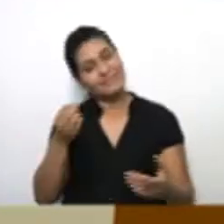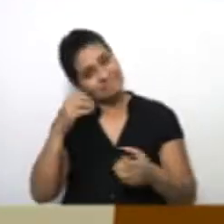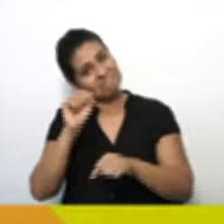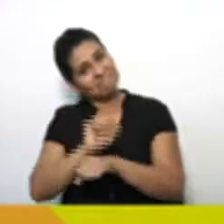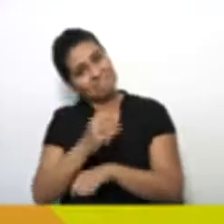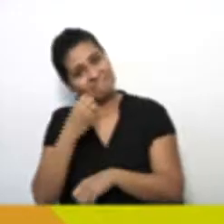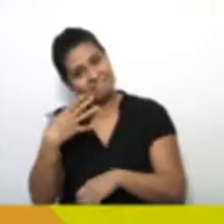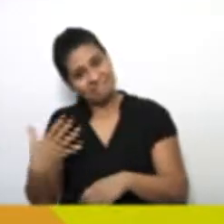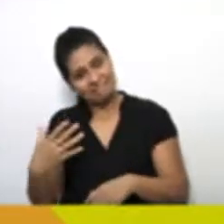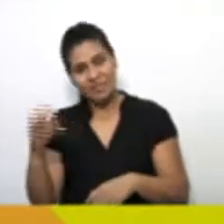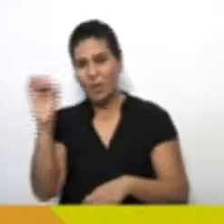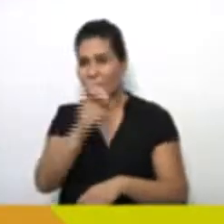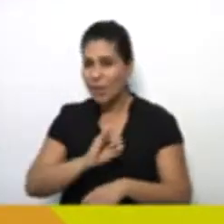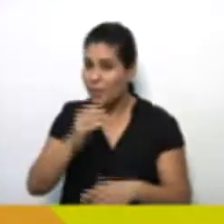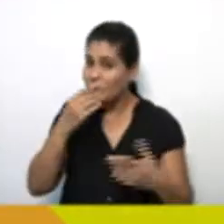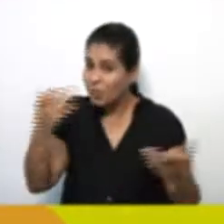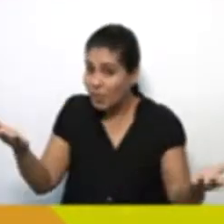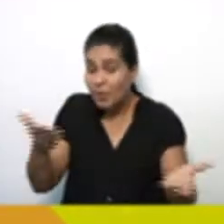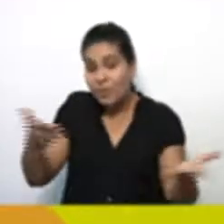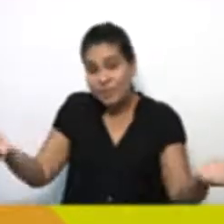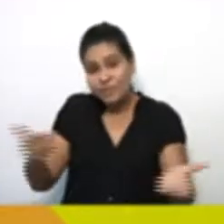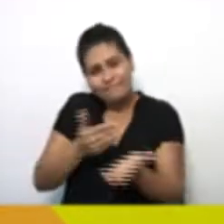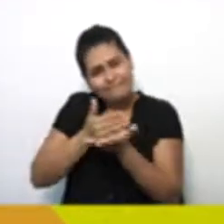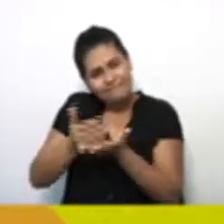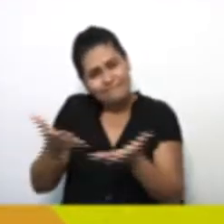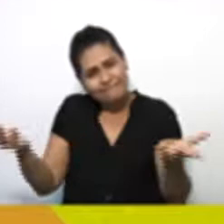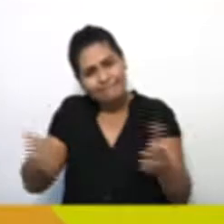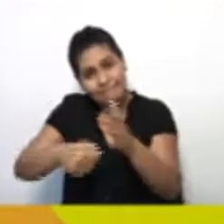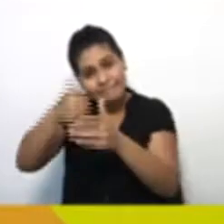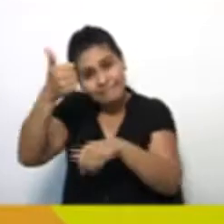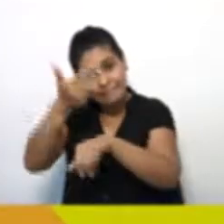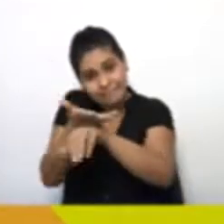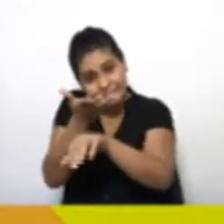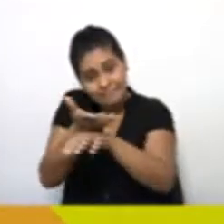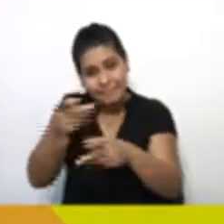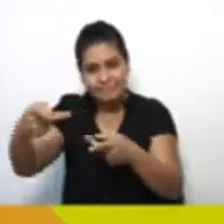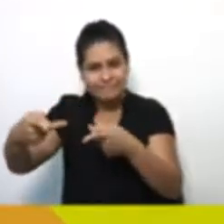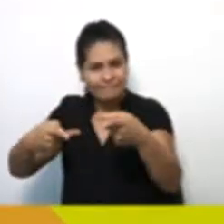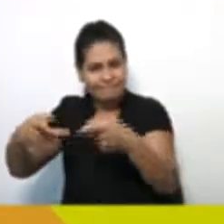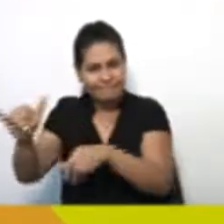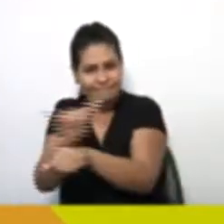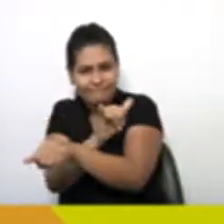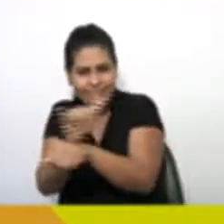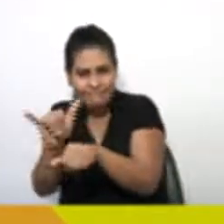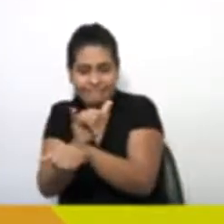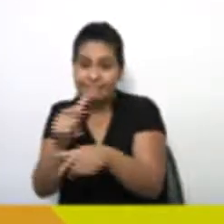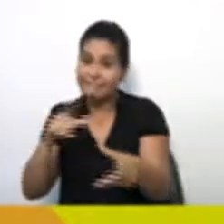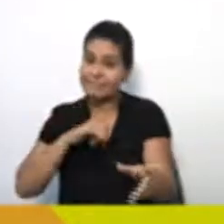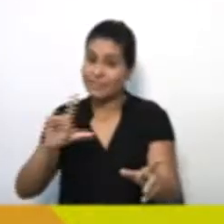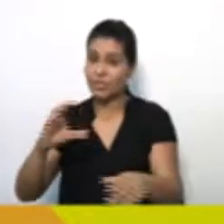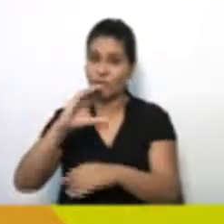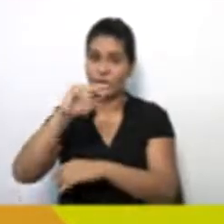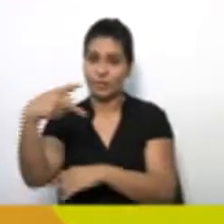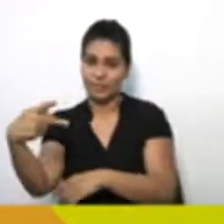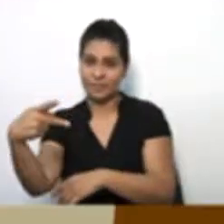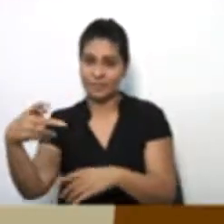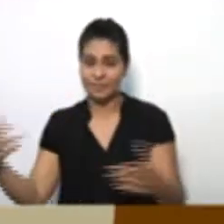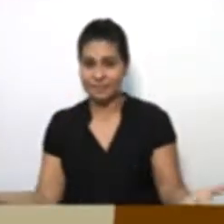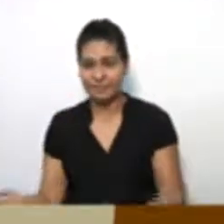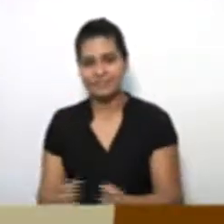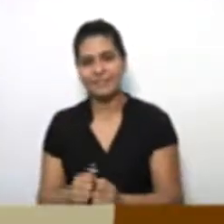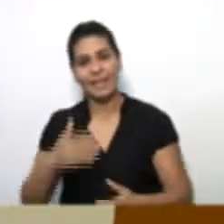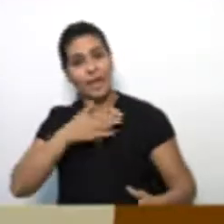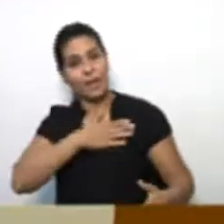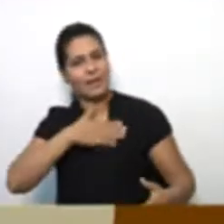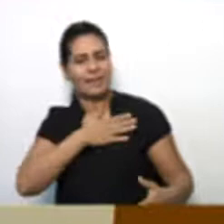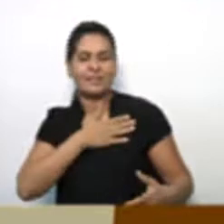sim! Hoje, iniciamos nossa primeira aula com o Planejamento Estratégico em Cooperativismo. Será